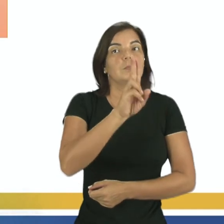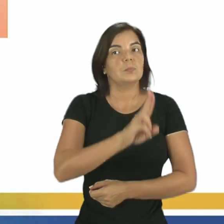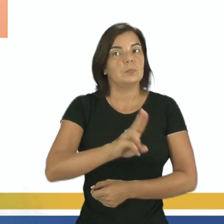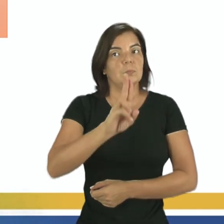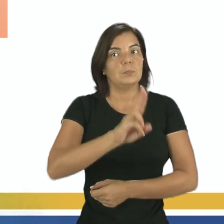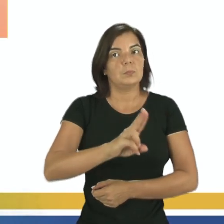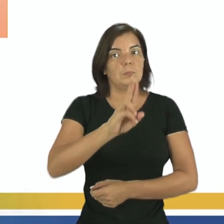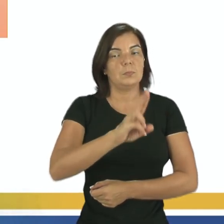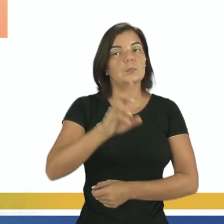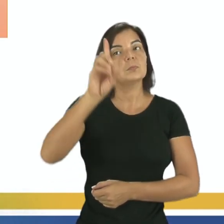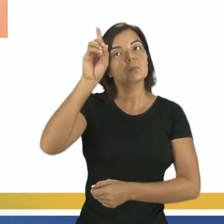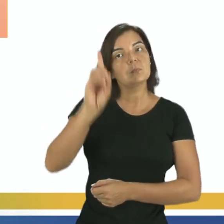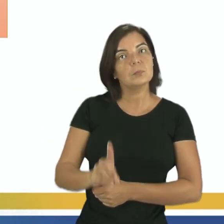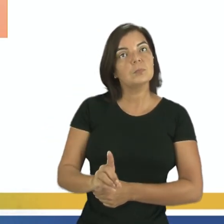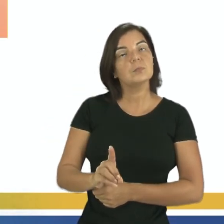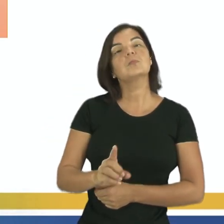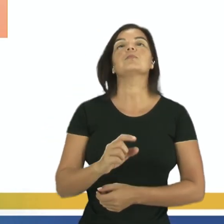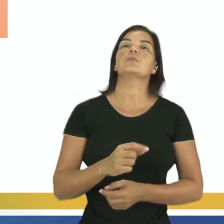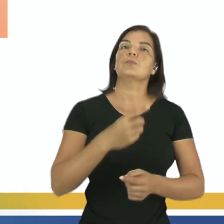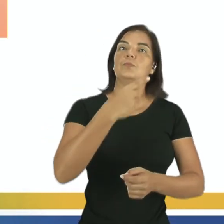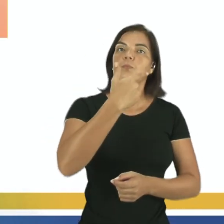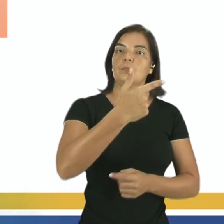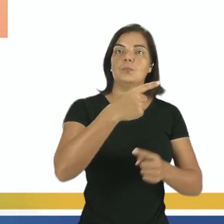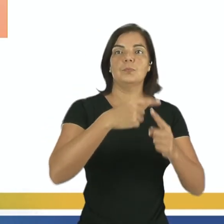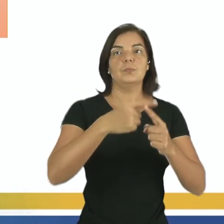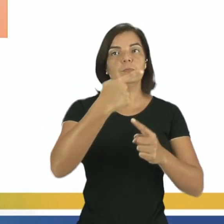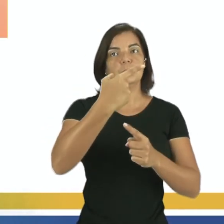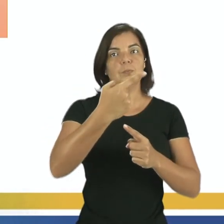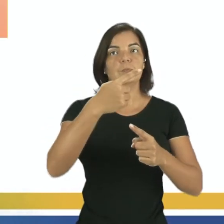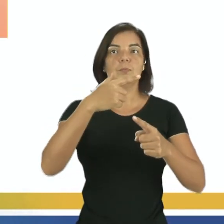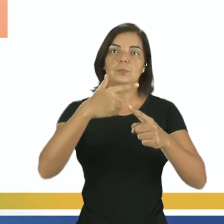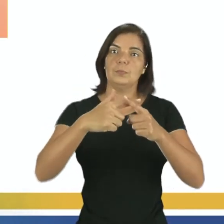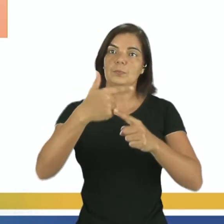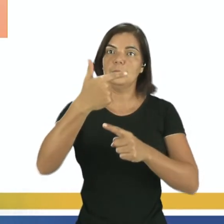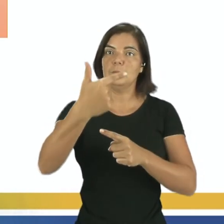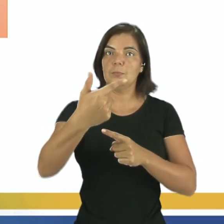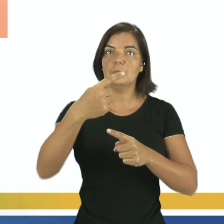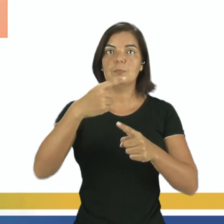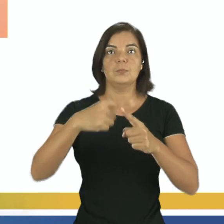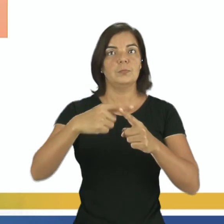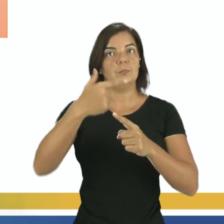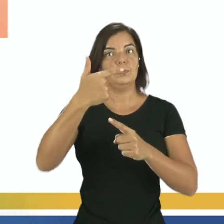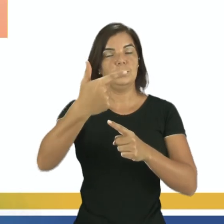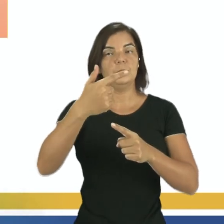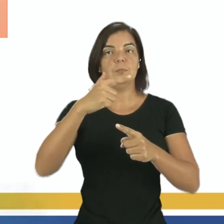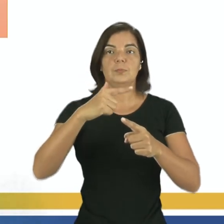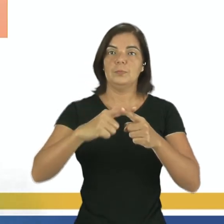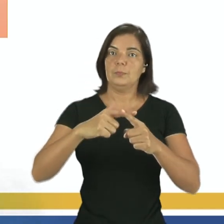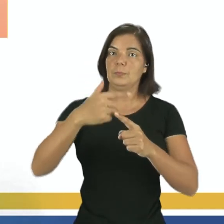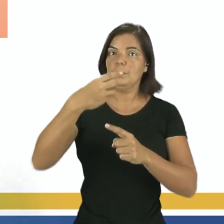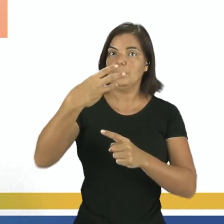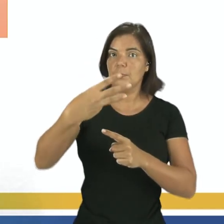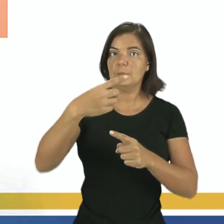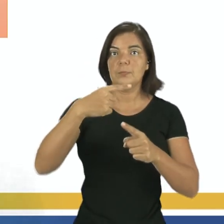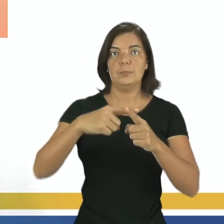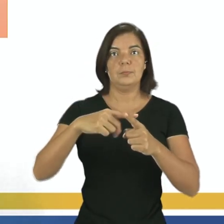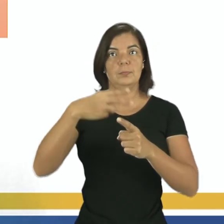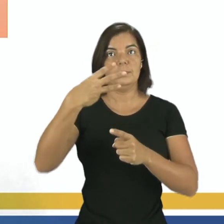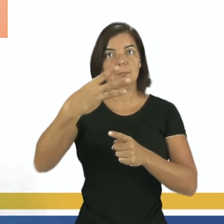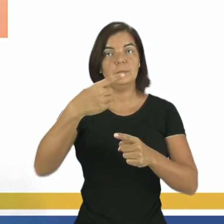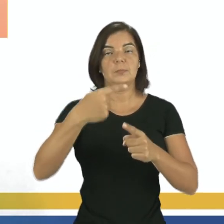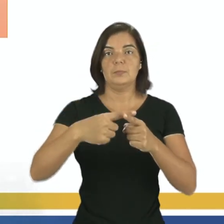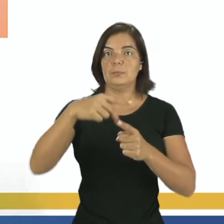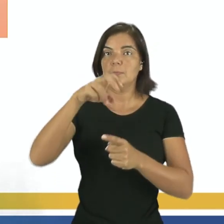usados à direita. Então vai ser 2 vezes 2, vezes 2, vezes 2, vezes 3,